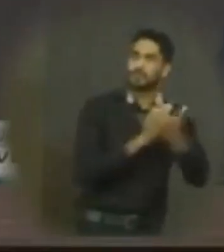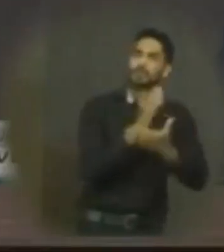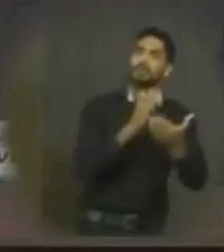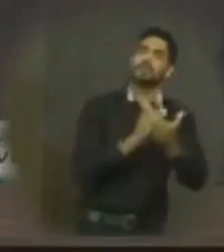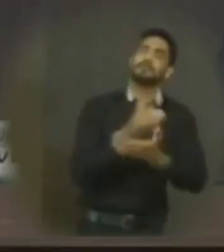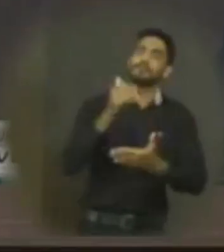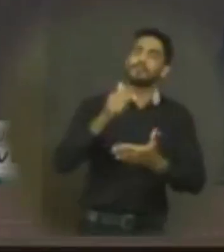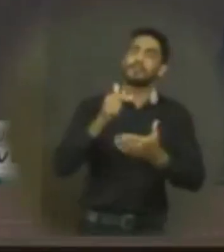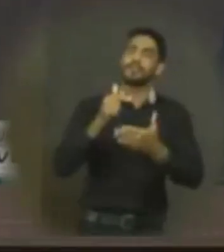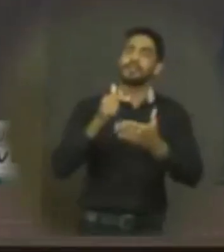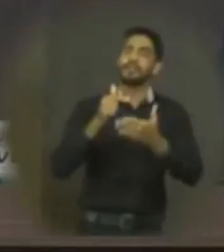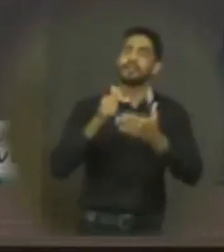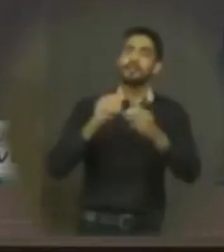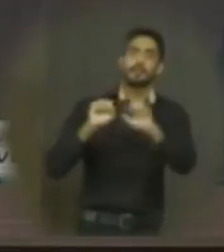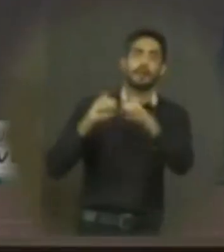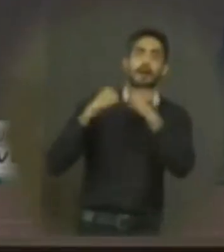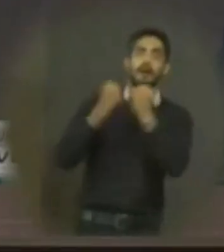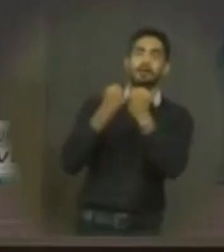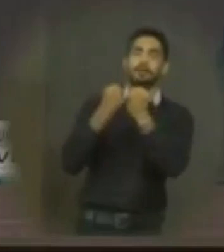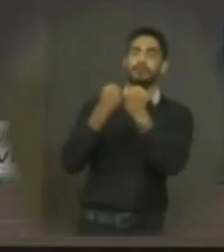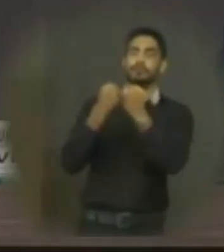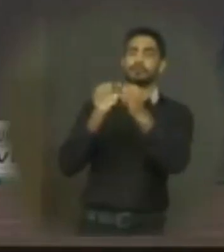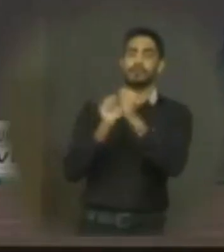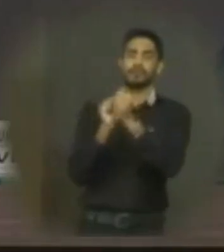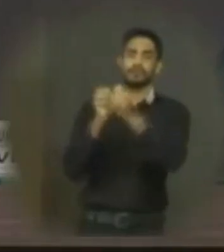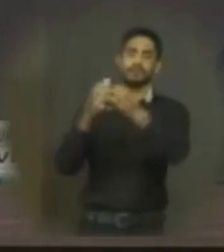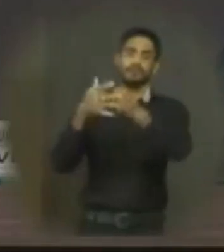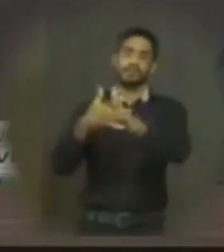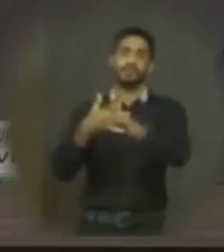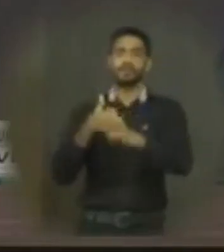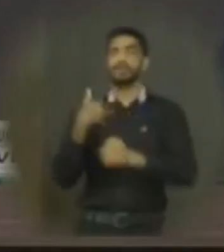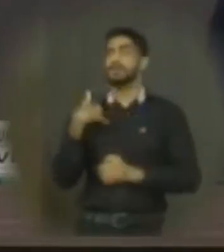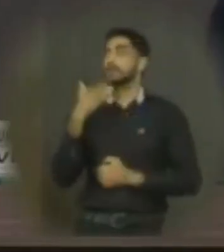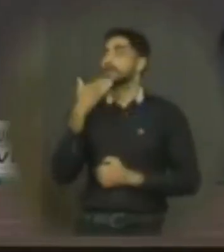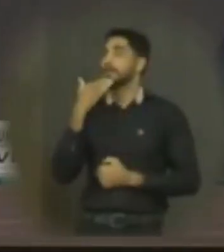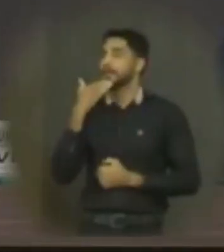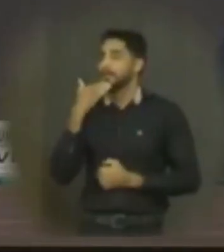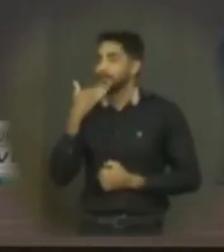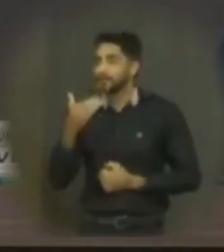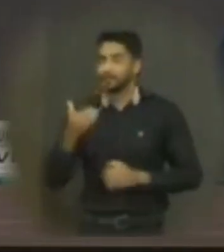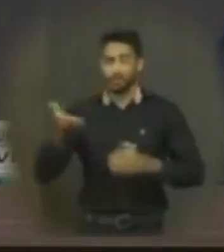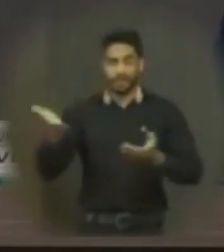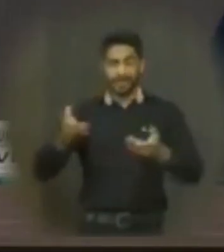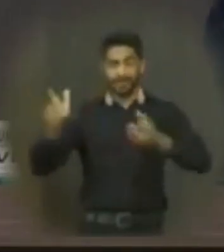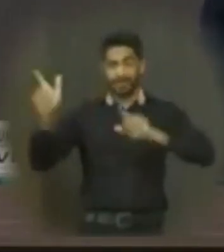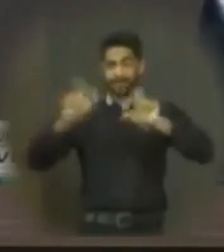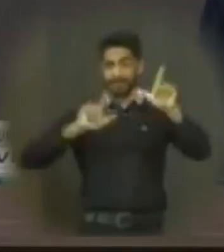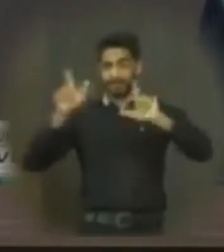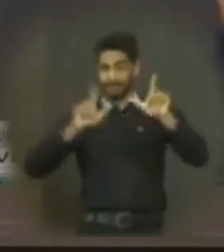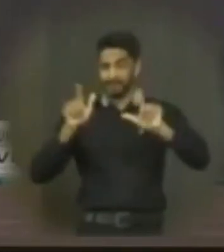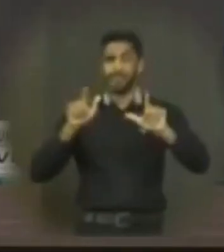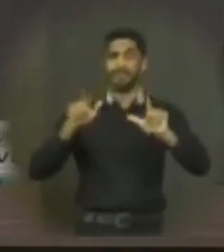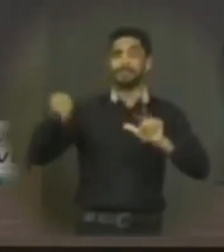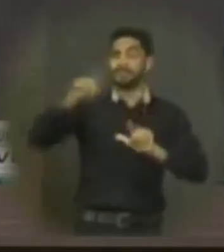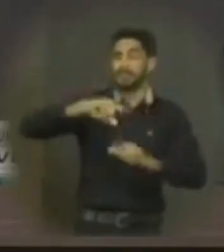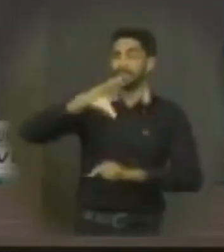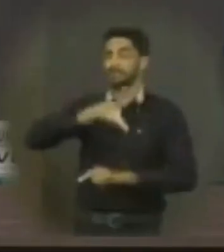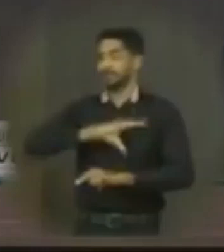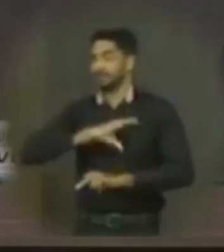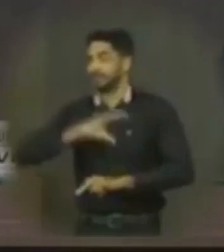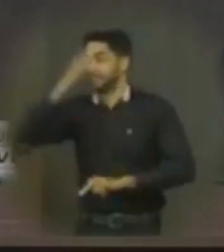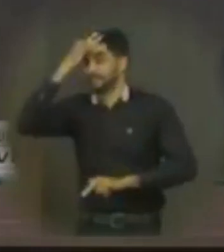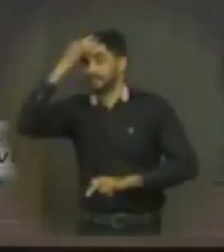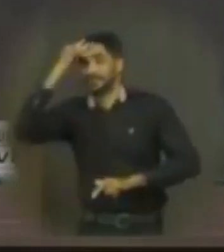em combate ao Covid-19. Eu quero fazer um apelo aqui na televisão, diante dos novos colegas, da população que está